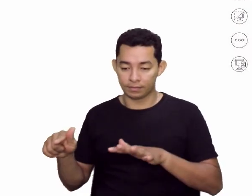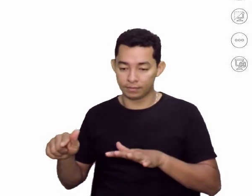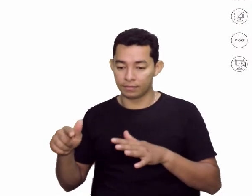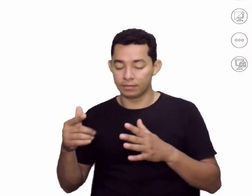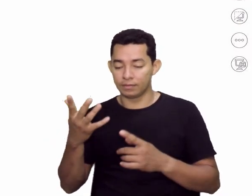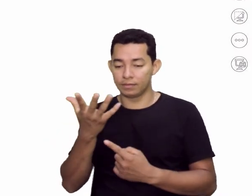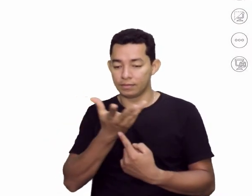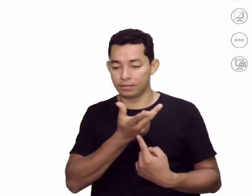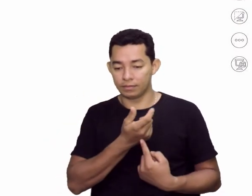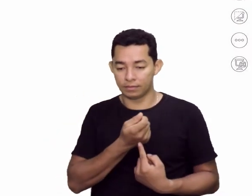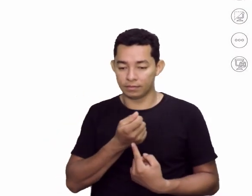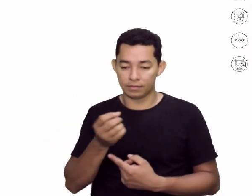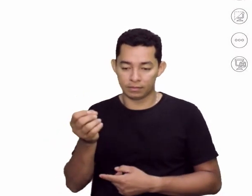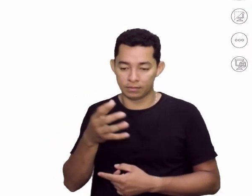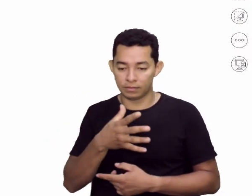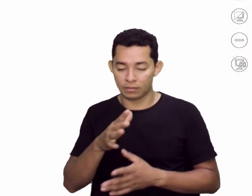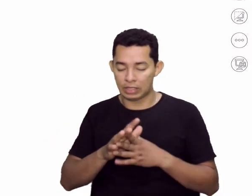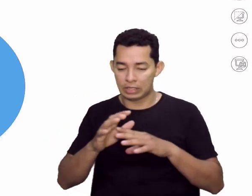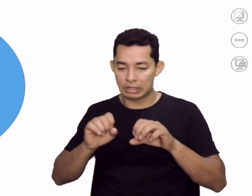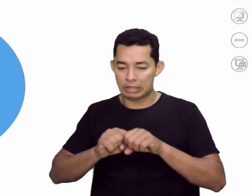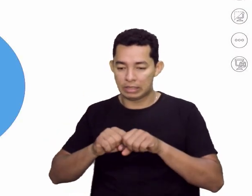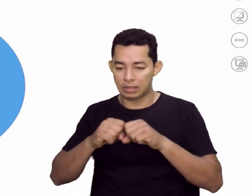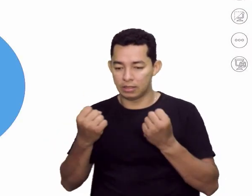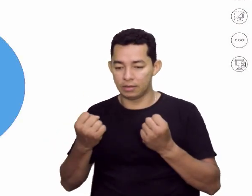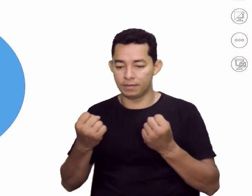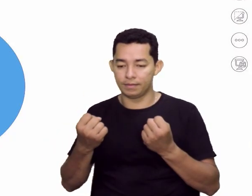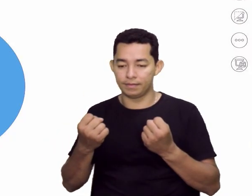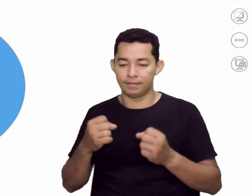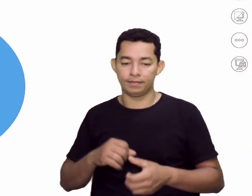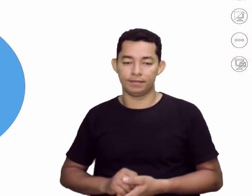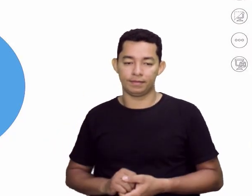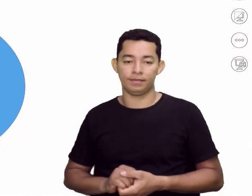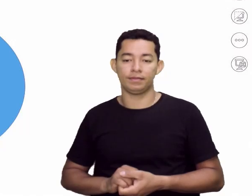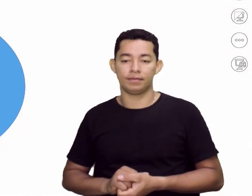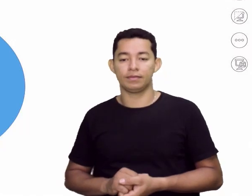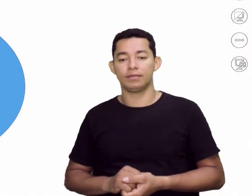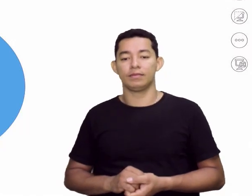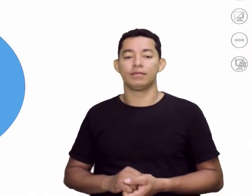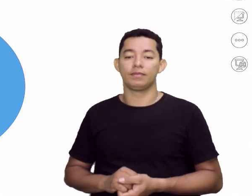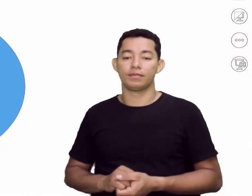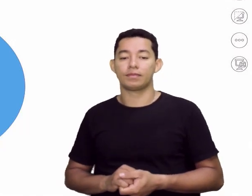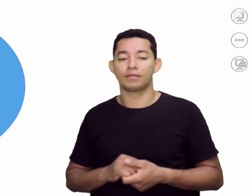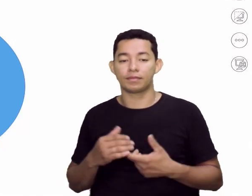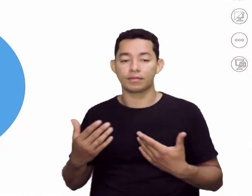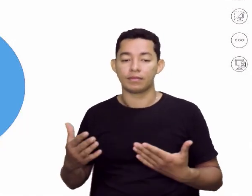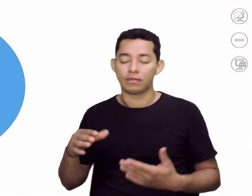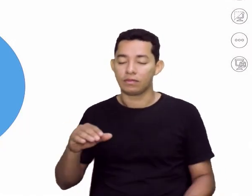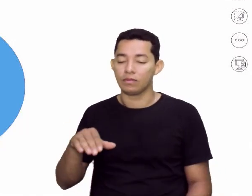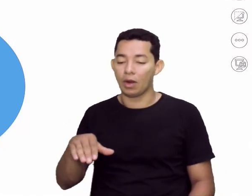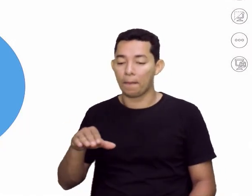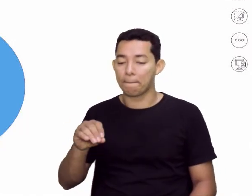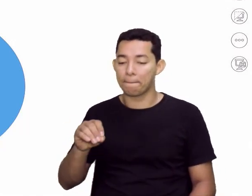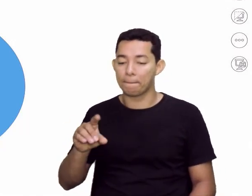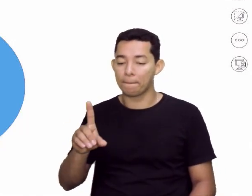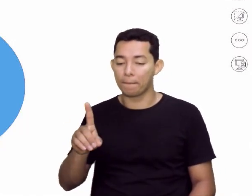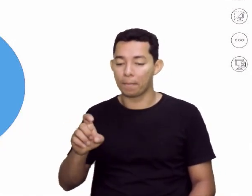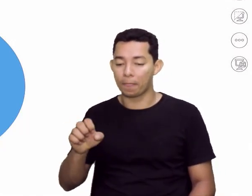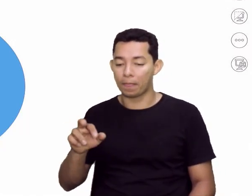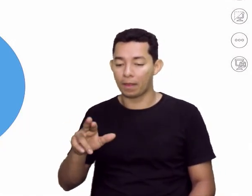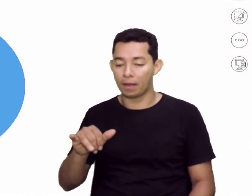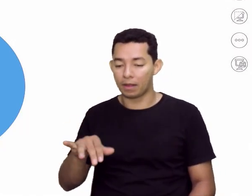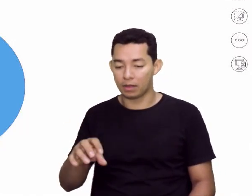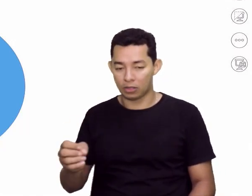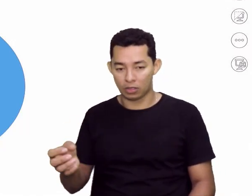foi o rompimento total. Veja aqui, ó, o modernismo apresentou uma proposta inovadora